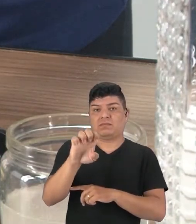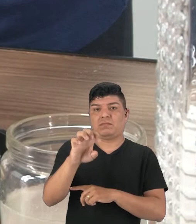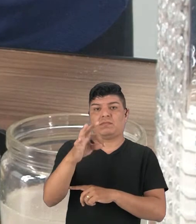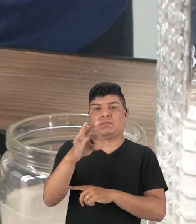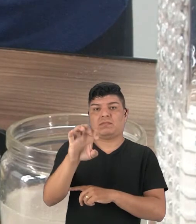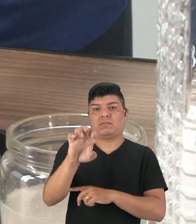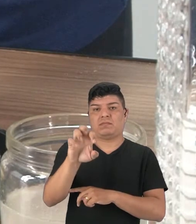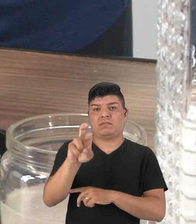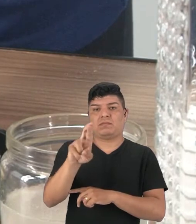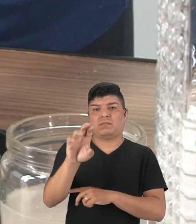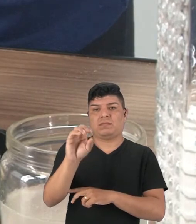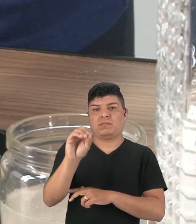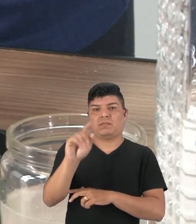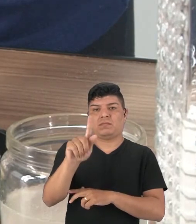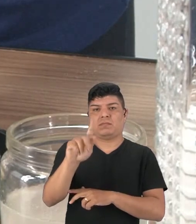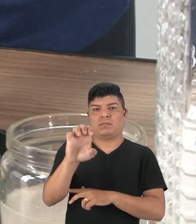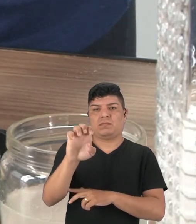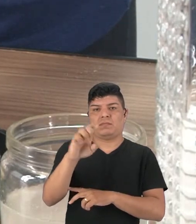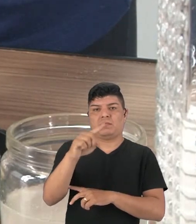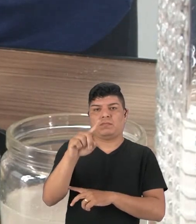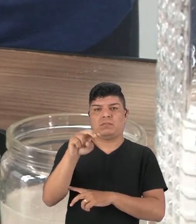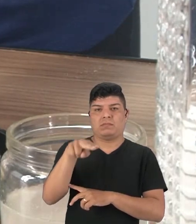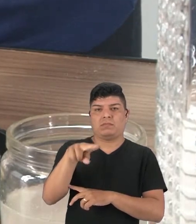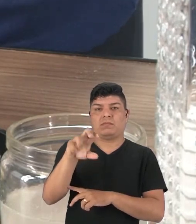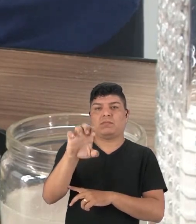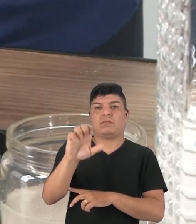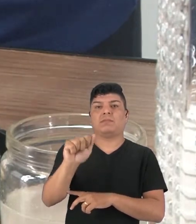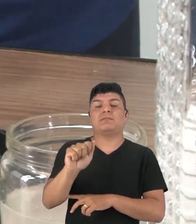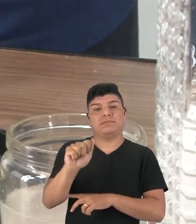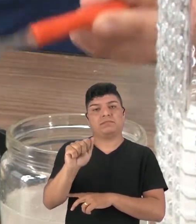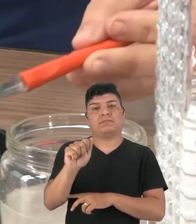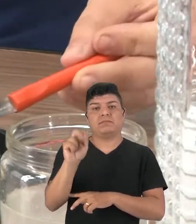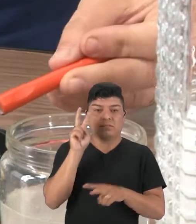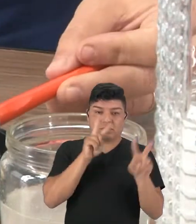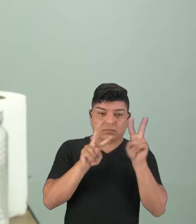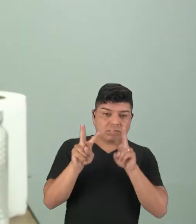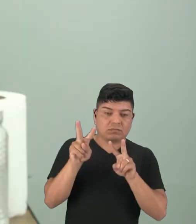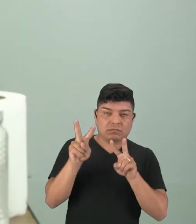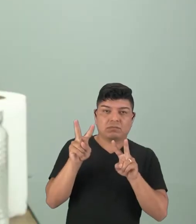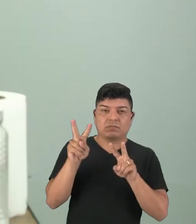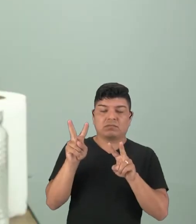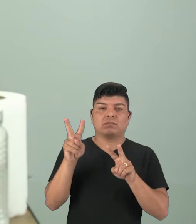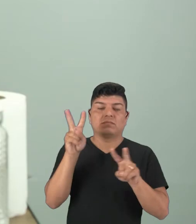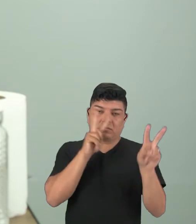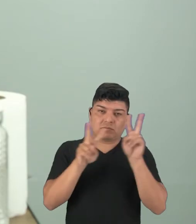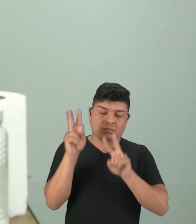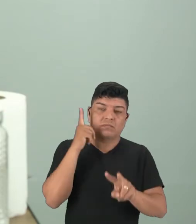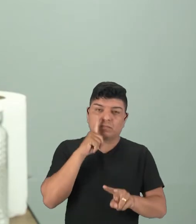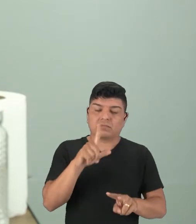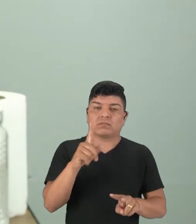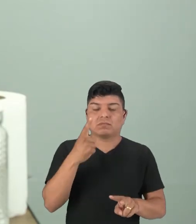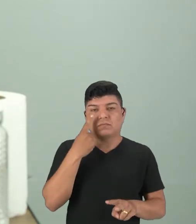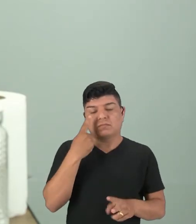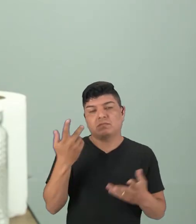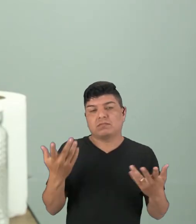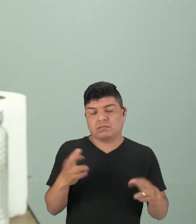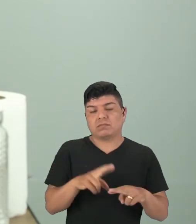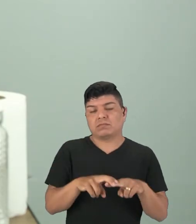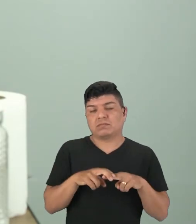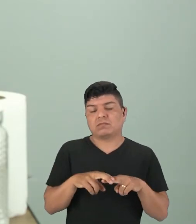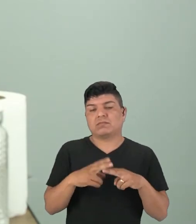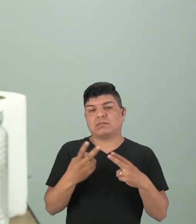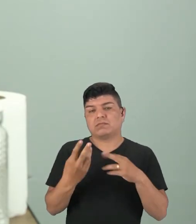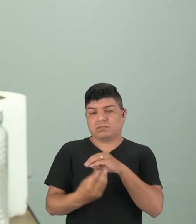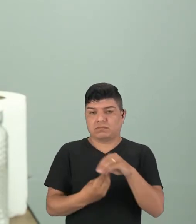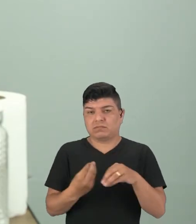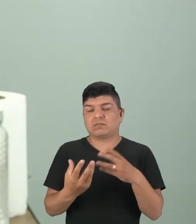Heterogênea, eu consigo separar, ó. Ao olho nu eu consigo ver os dois elementos. Eles não estão exatamente uma mistura homogênea,